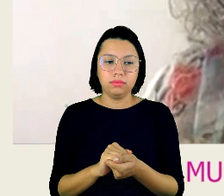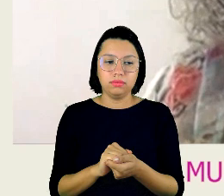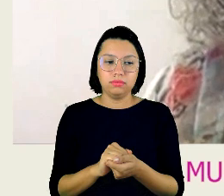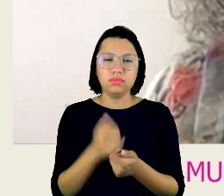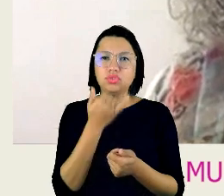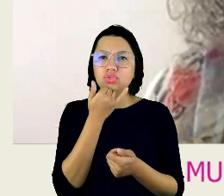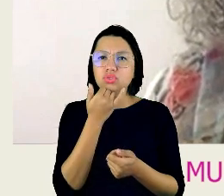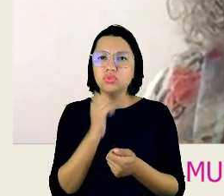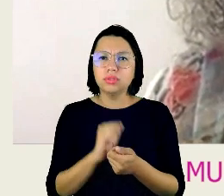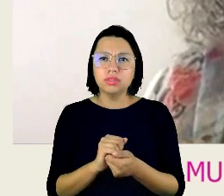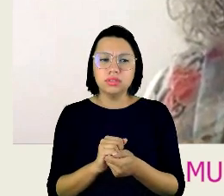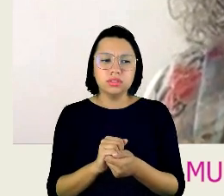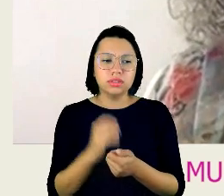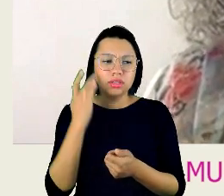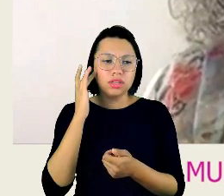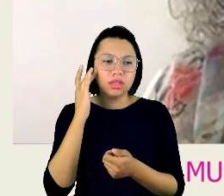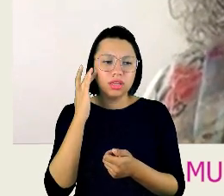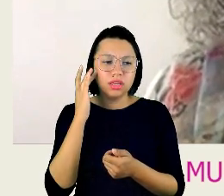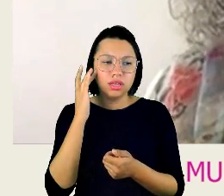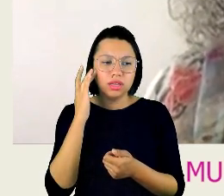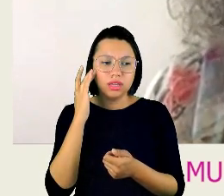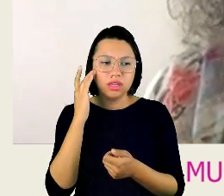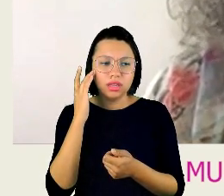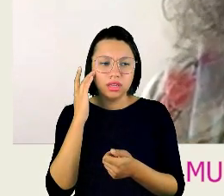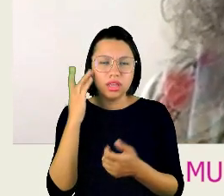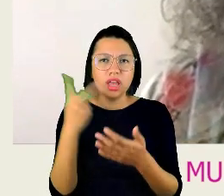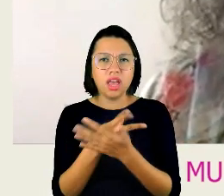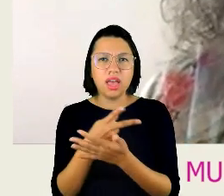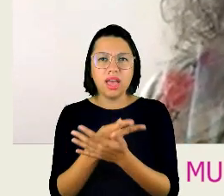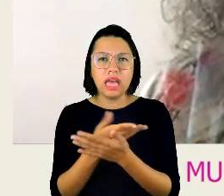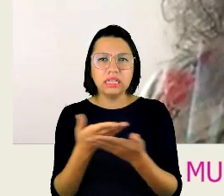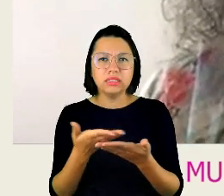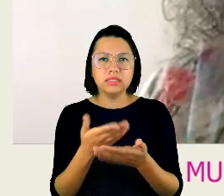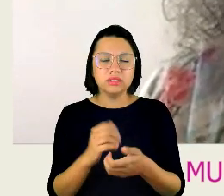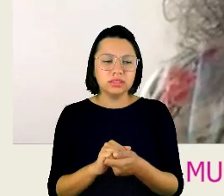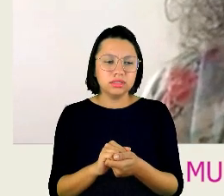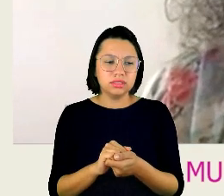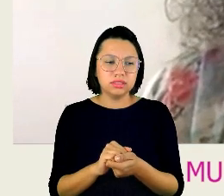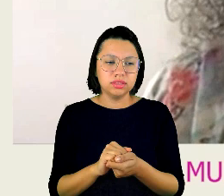Ai, desculpa, eu tô com... Acho que deu algum erro aqui na leitura.